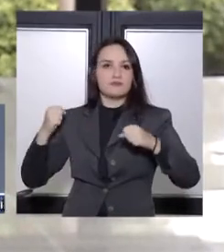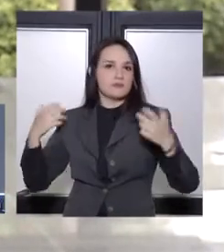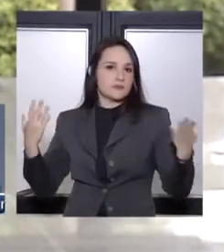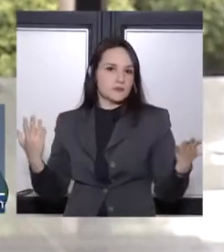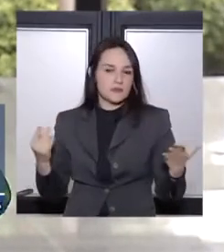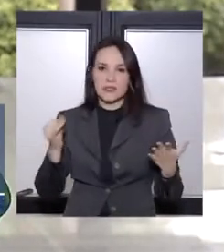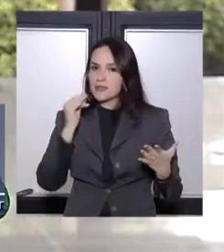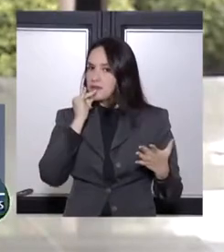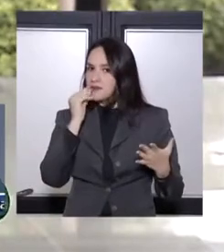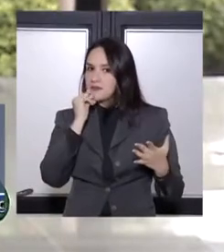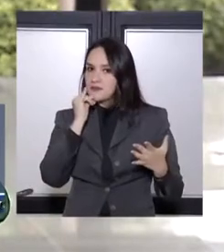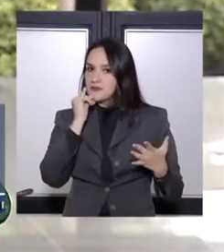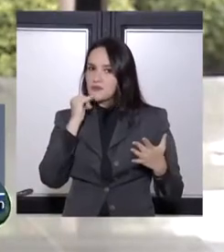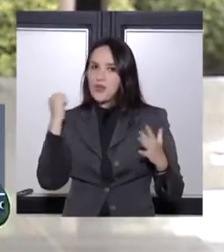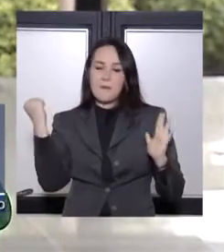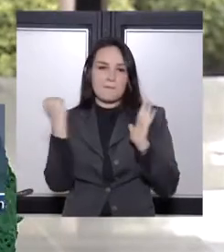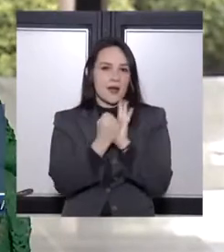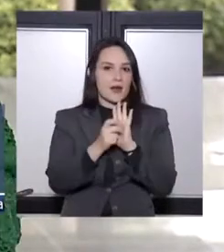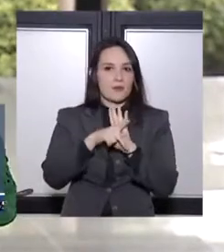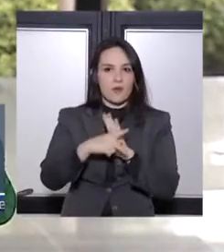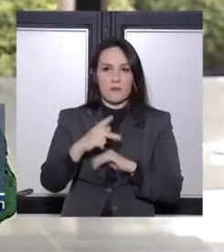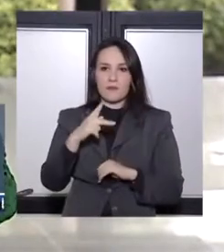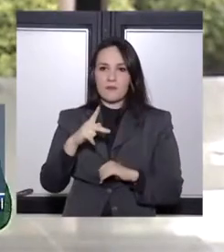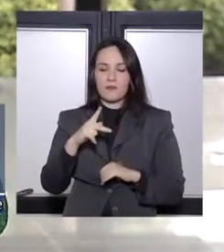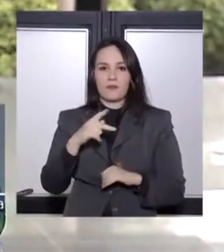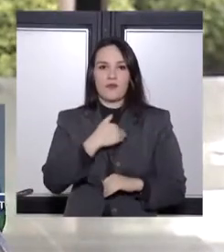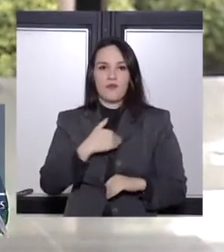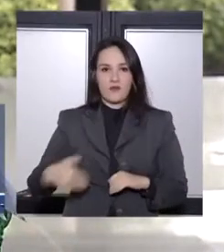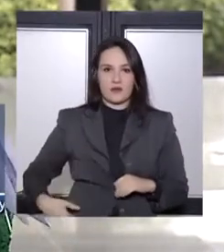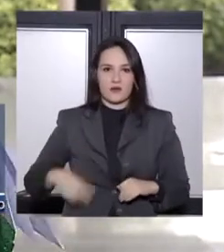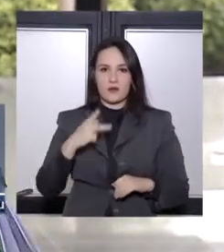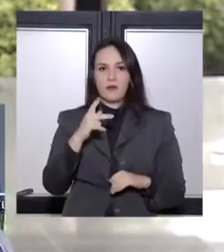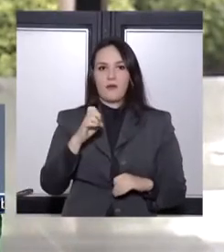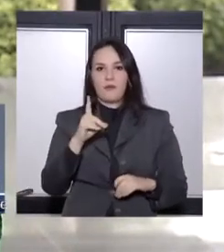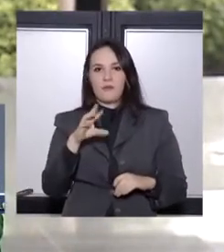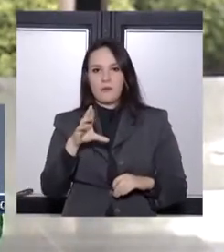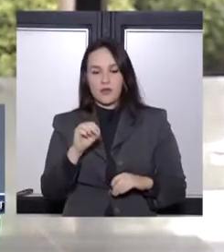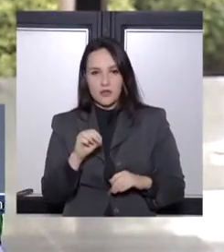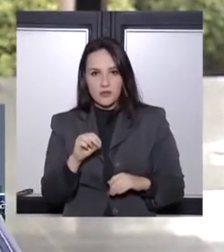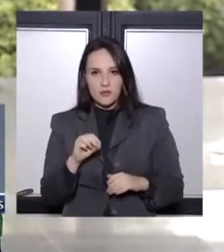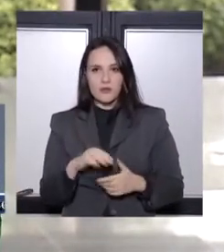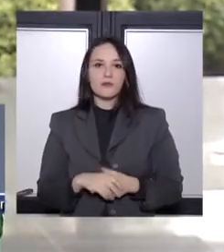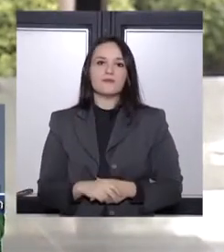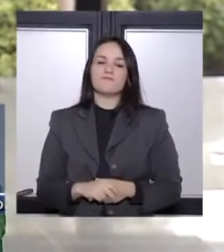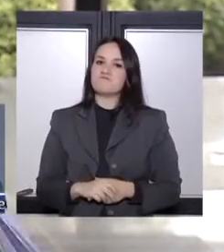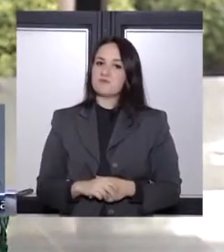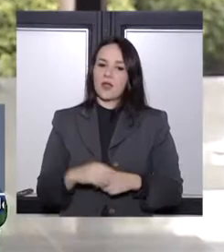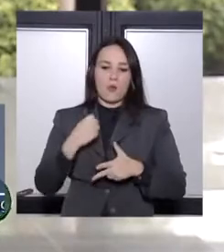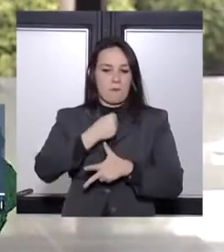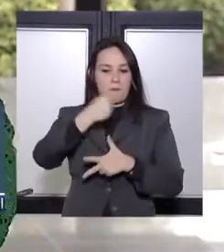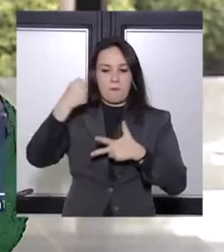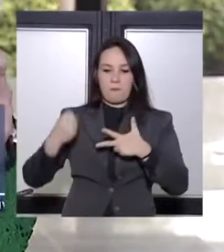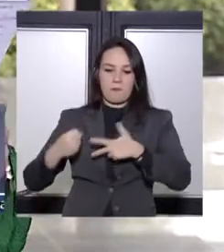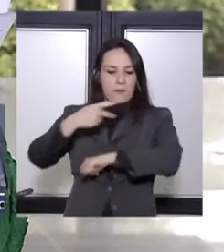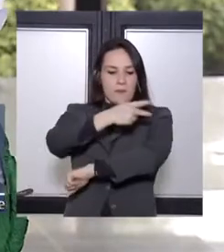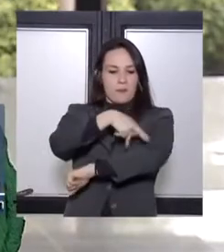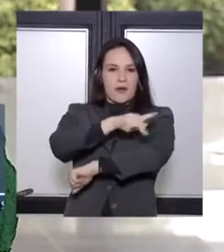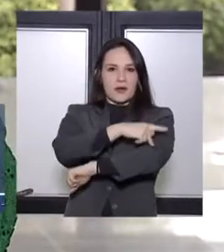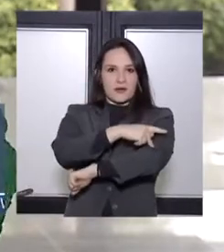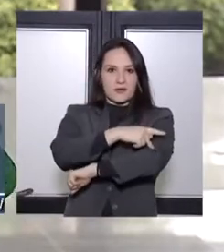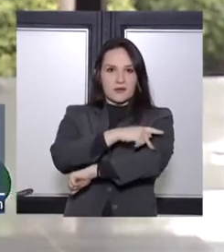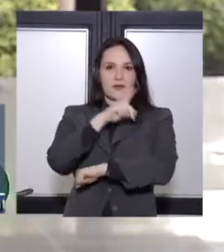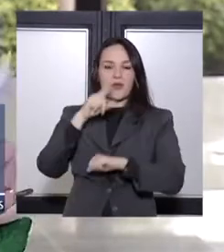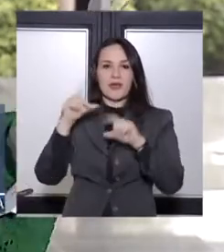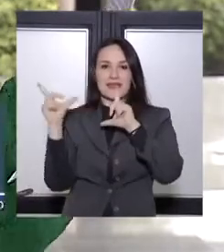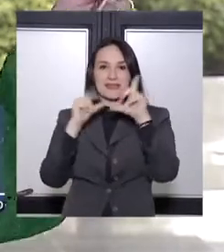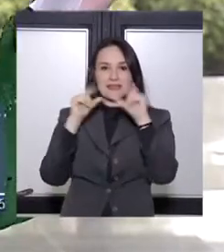aqui por todo o Parque dos Poderes, que é uma das suas grandiosas obras, né? Todo o Parque dos Poderes é a estrela.